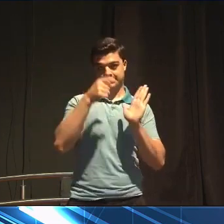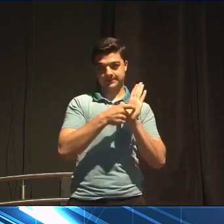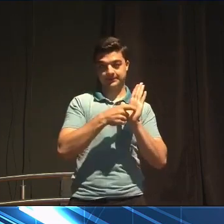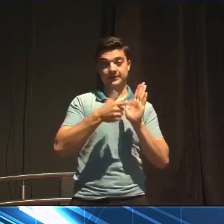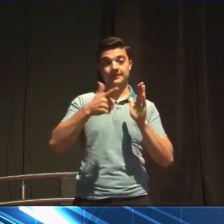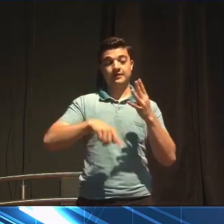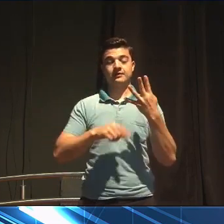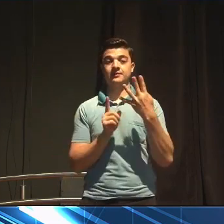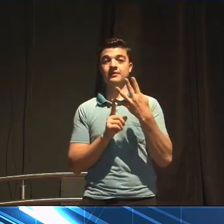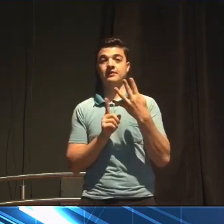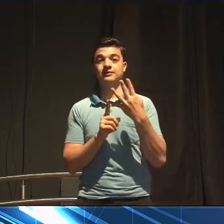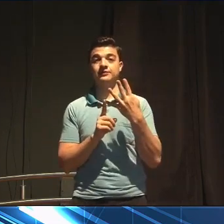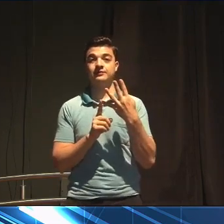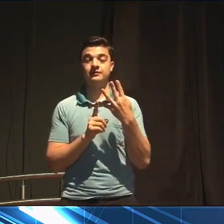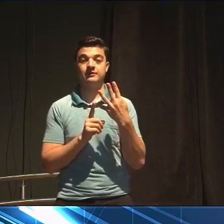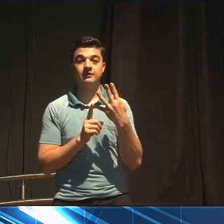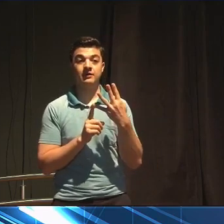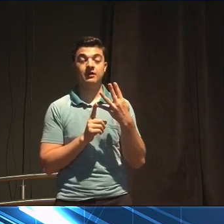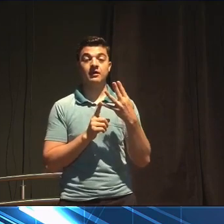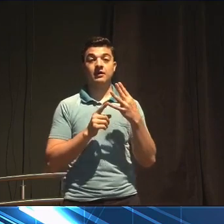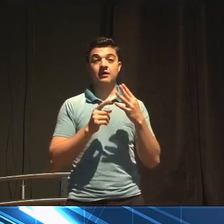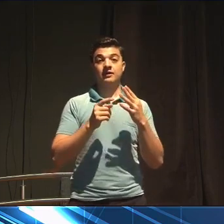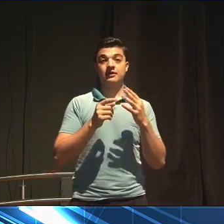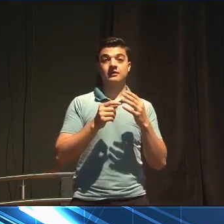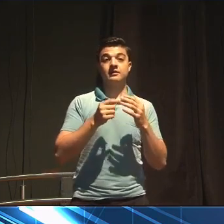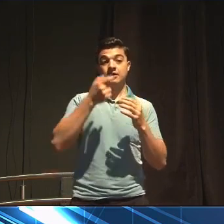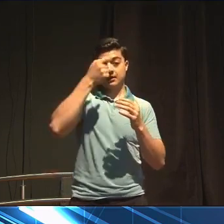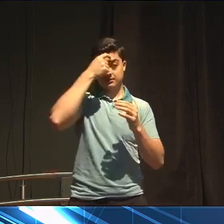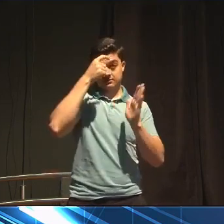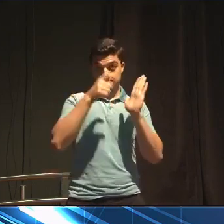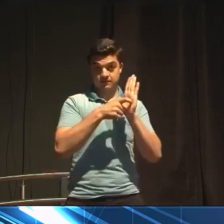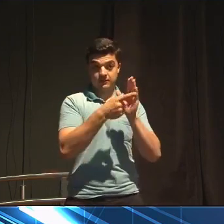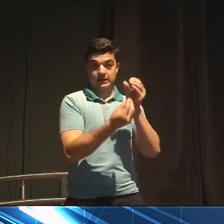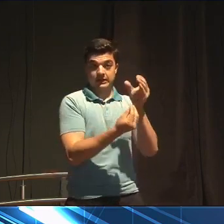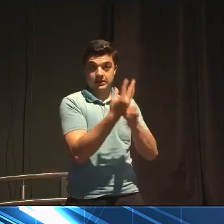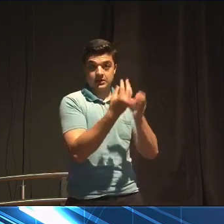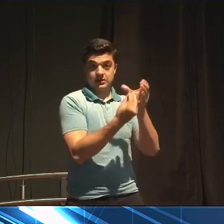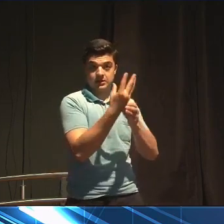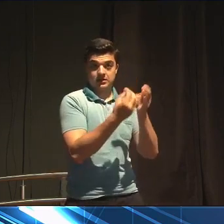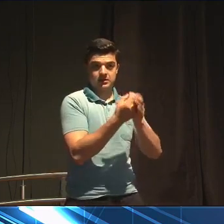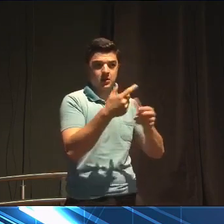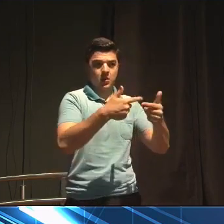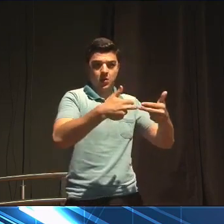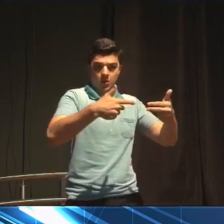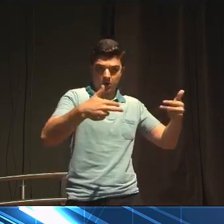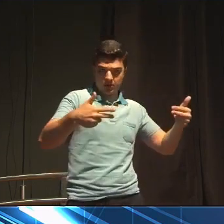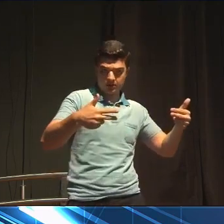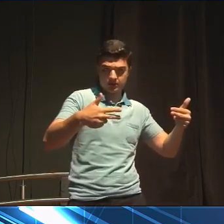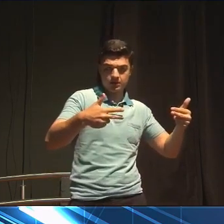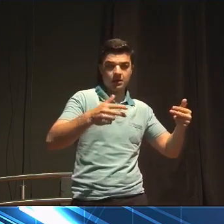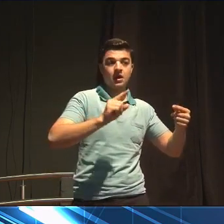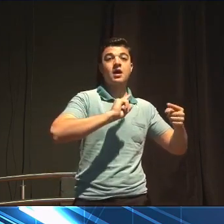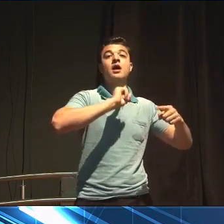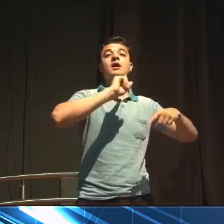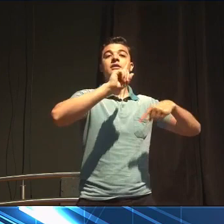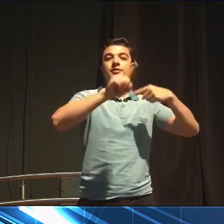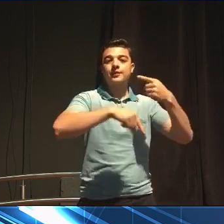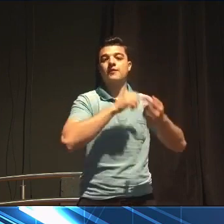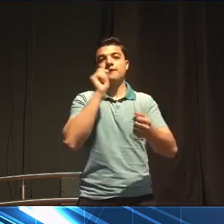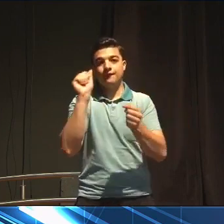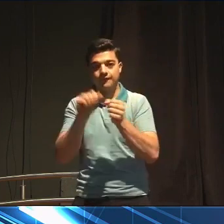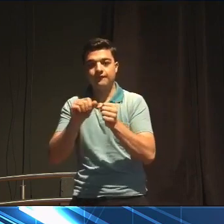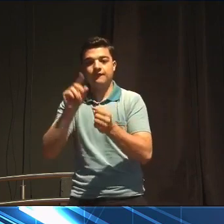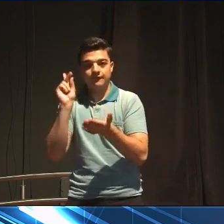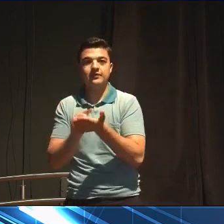seja criada dentro desse gêmeo digital. E esse aí é o grande desafio, é o que vai acelerar cada vez mais a adoção